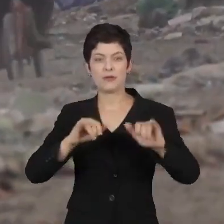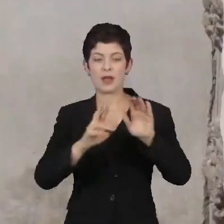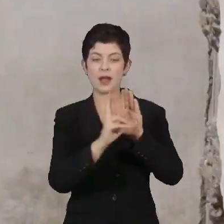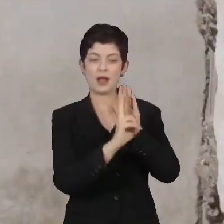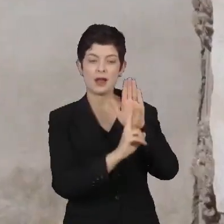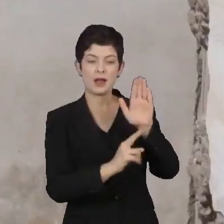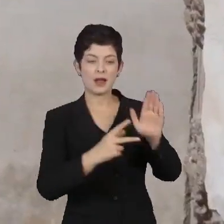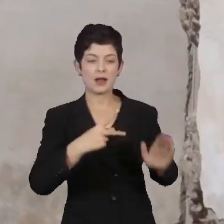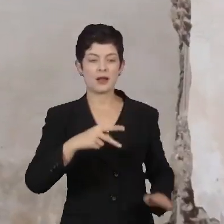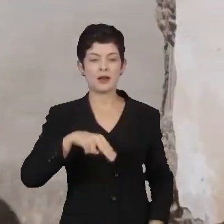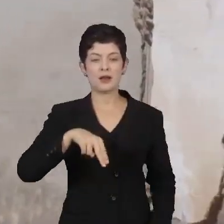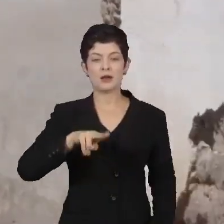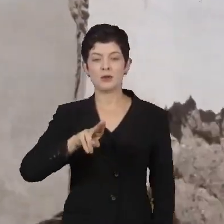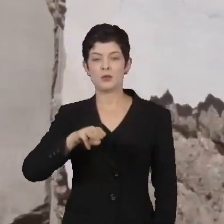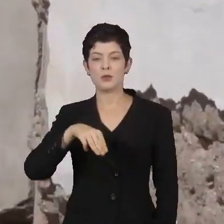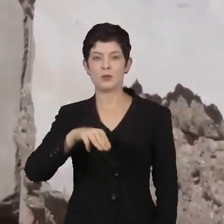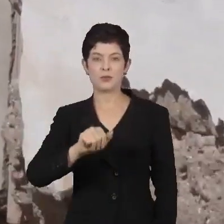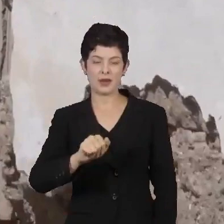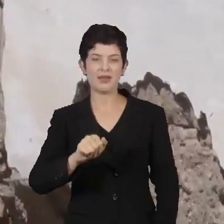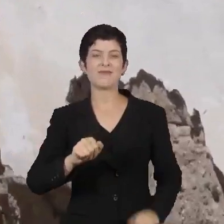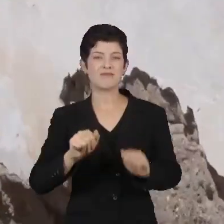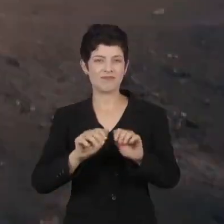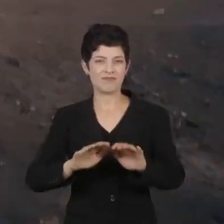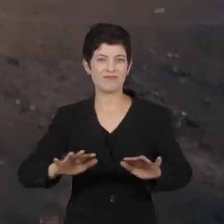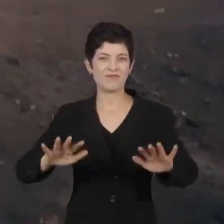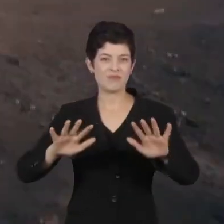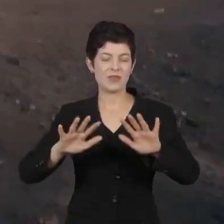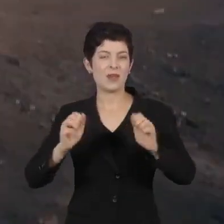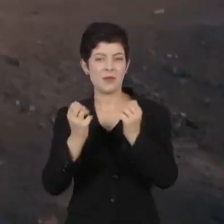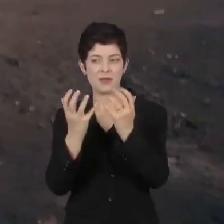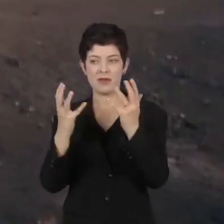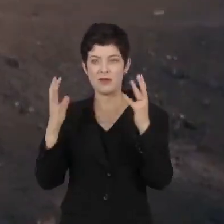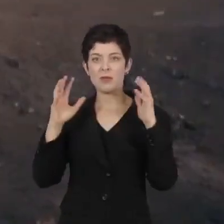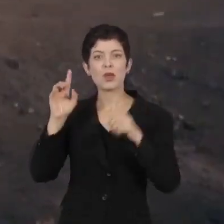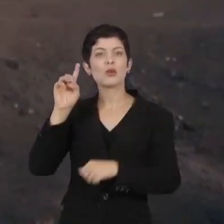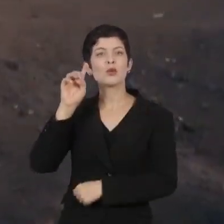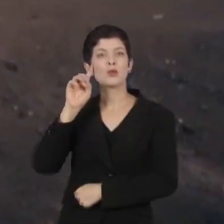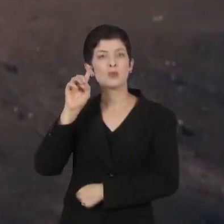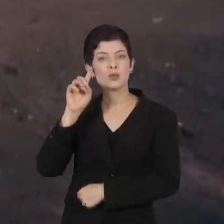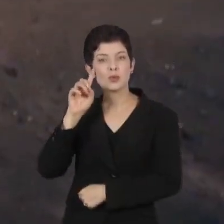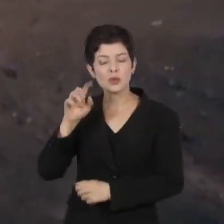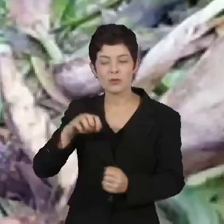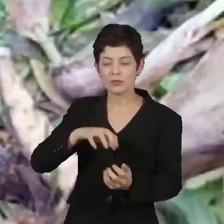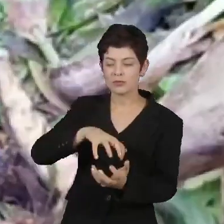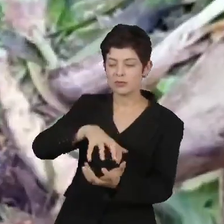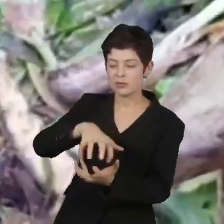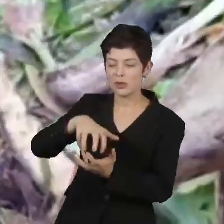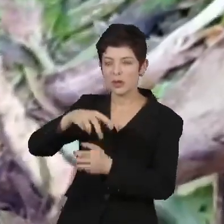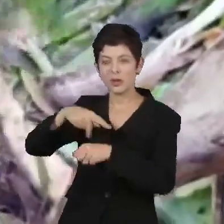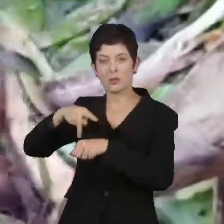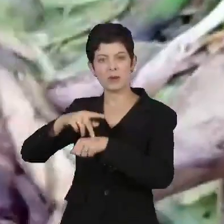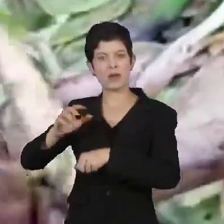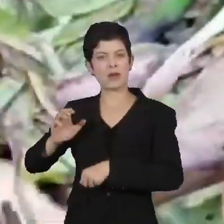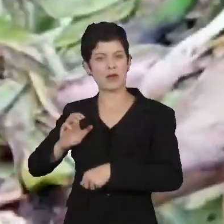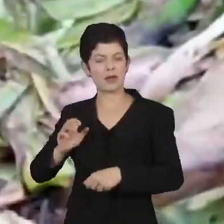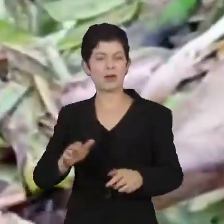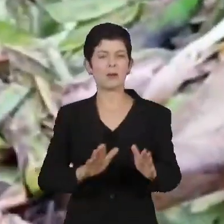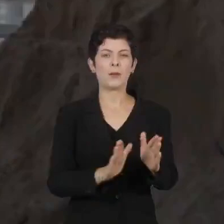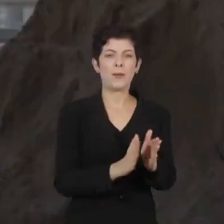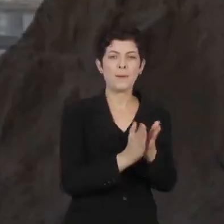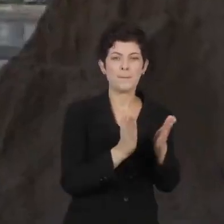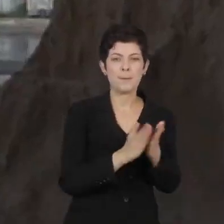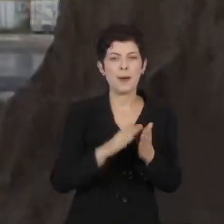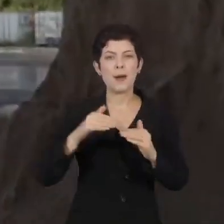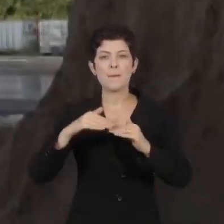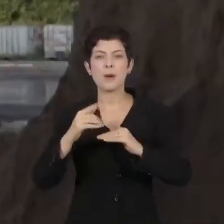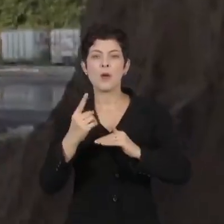do PNUMA, o Programa das Nações Unidas para o Meio Ambiente. Todos os dias, ao redor do globo, em países ricos e pobres, mais